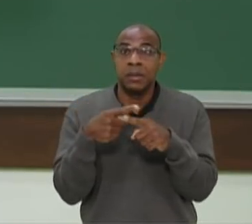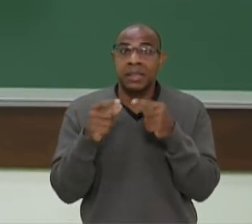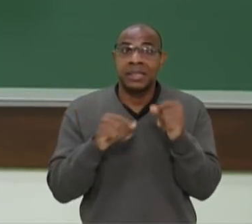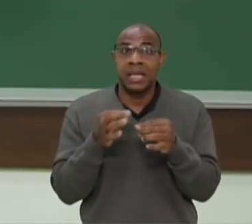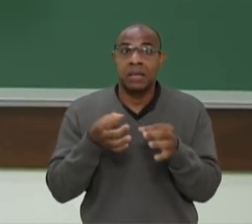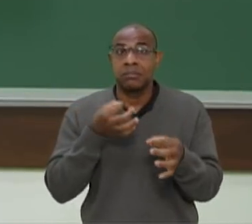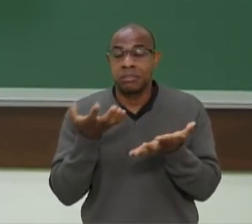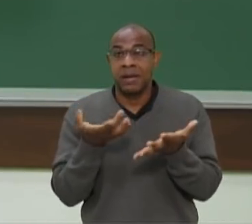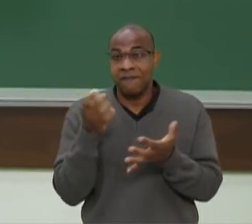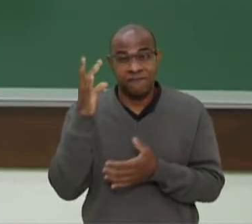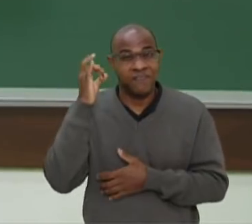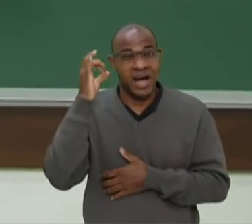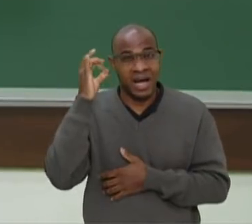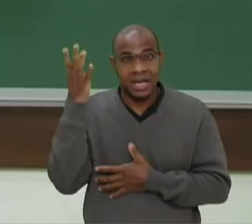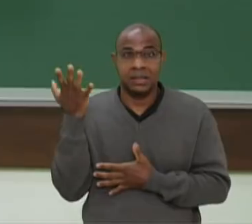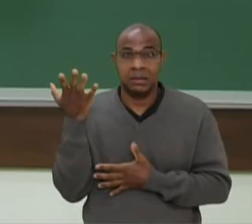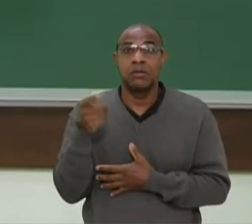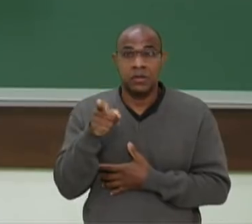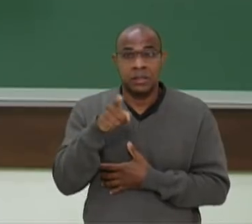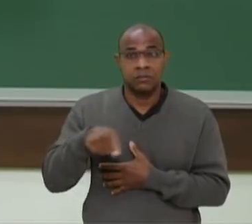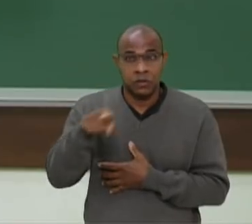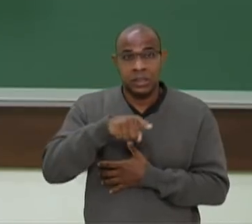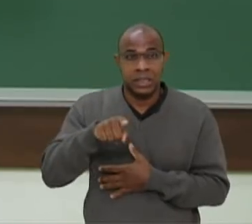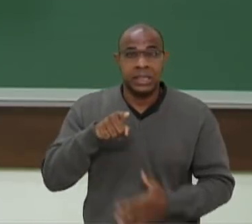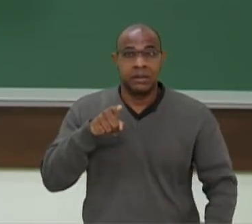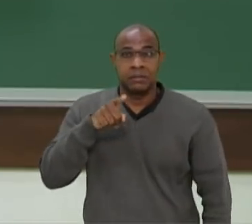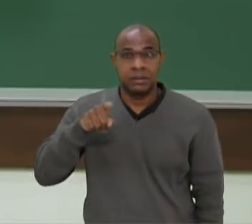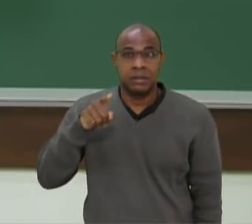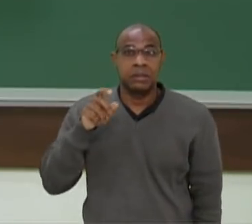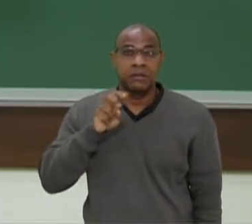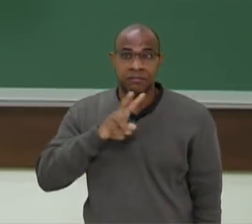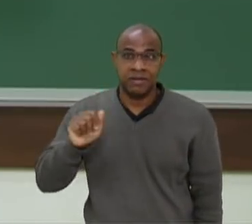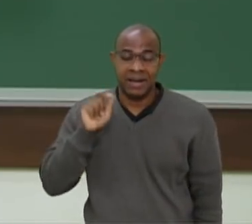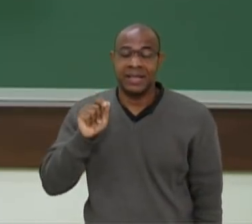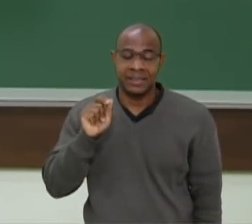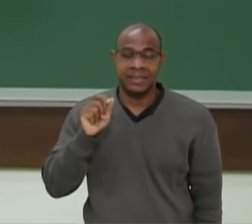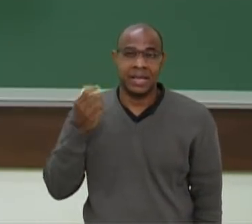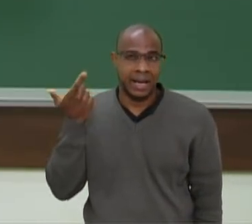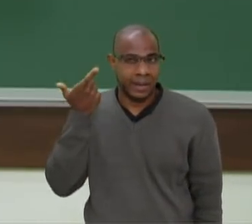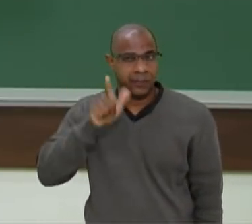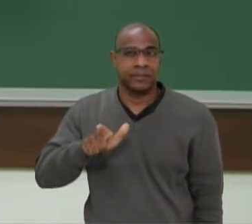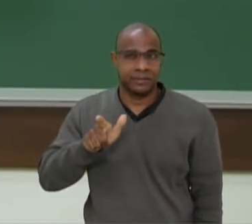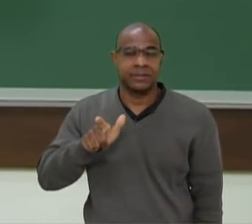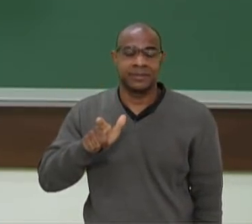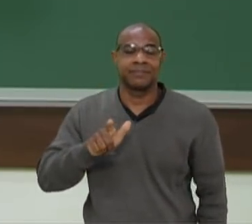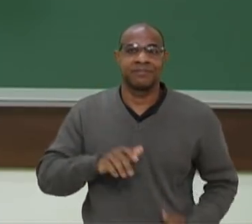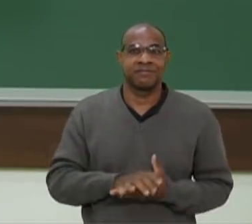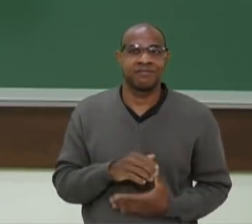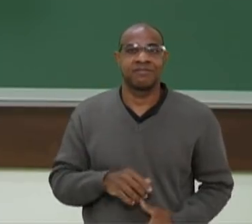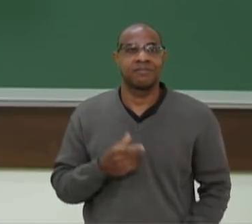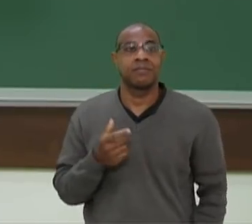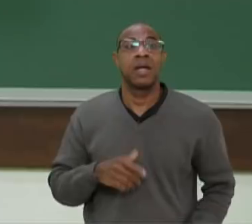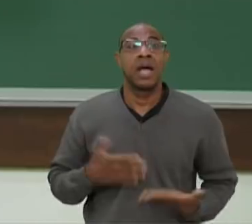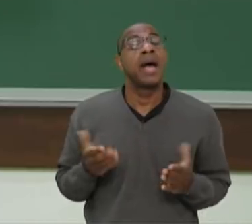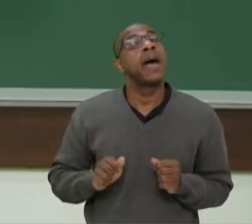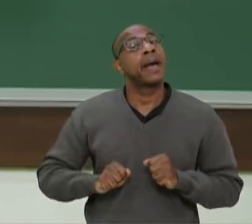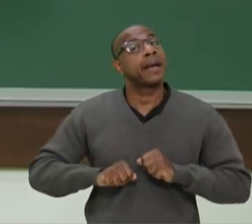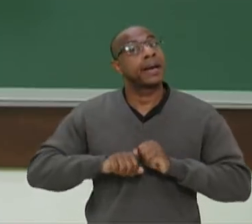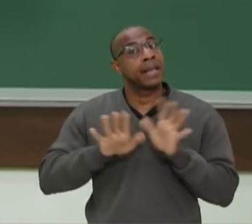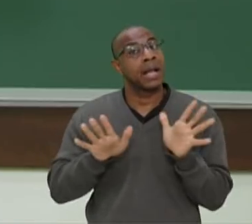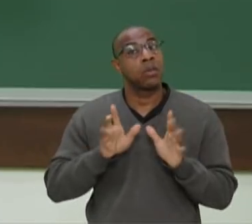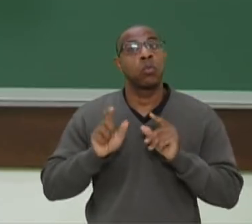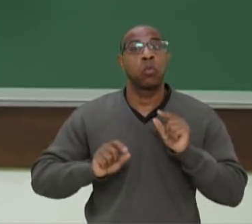aí, é muito fácil e vocês vão aí tirar 10 nessa produção, eu tenho certeza. É claro